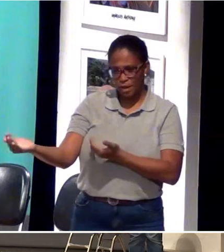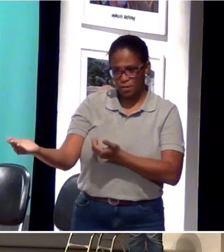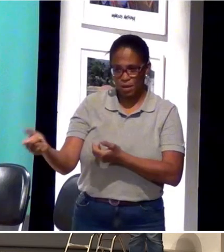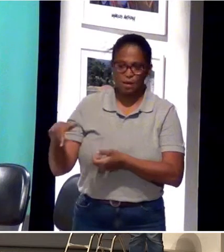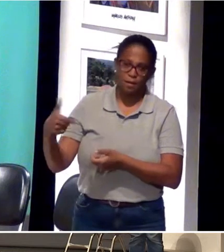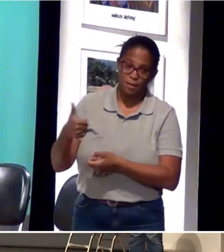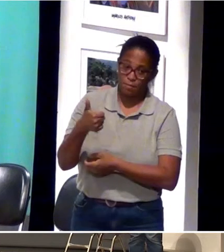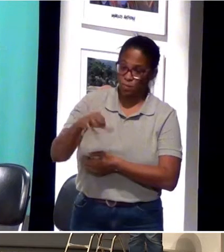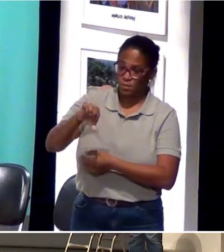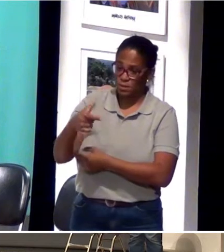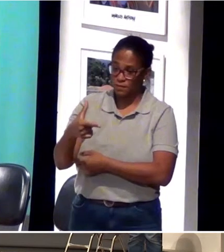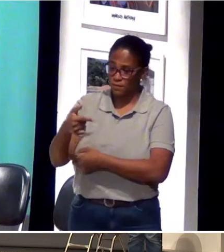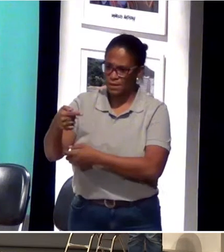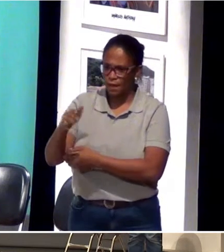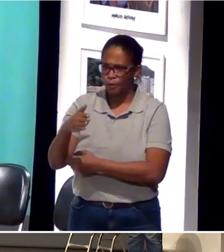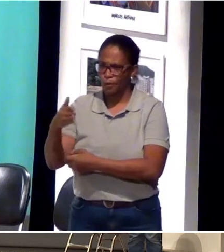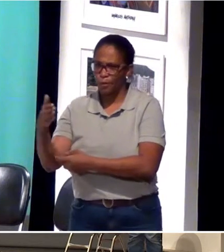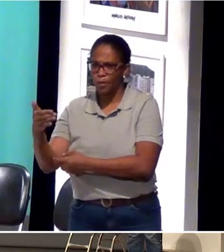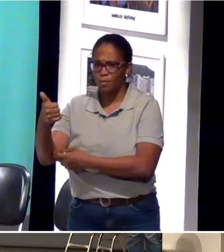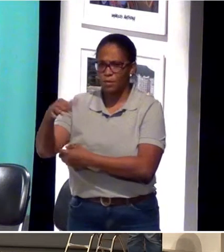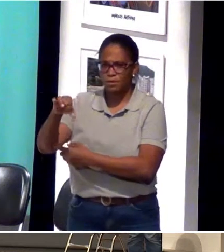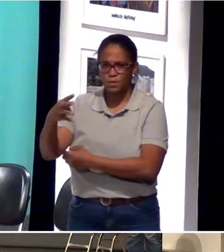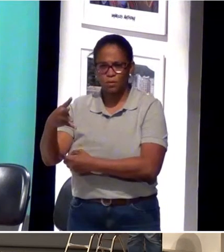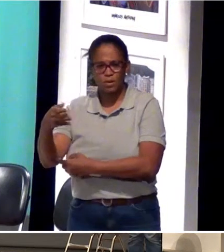desde 27, aí você está em 41, em